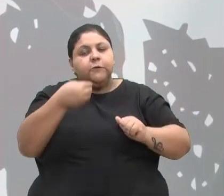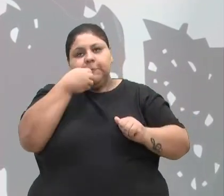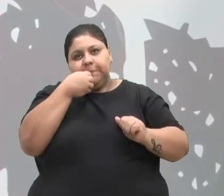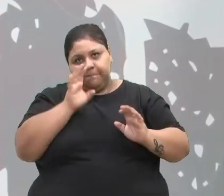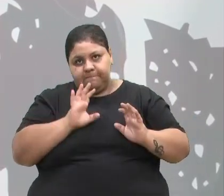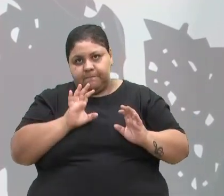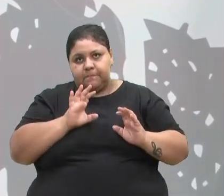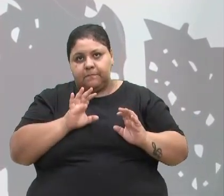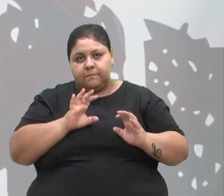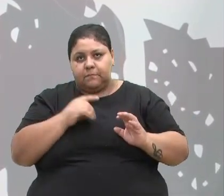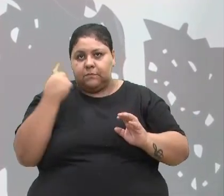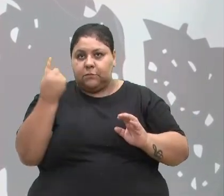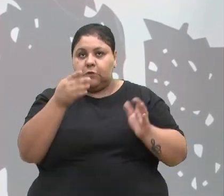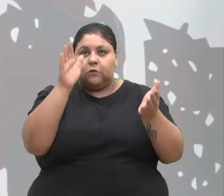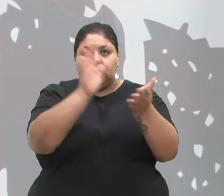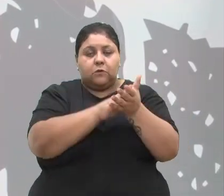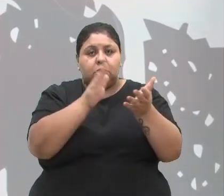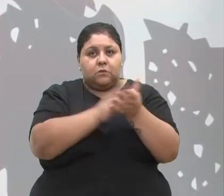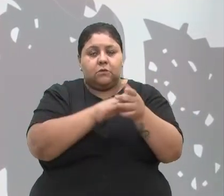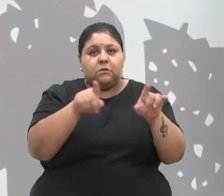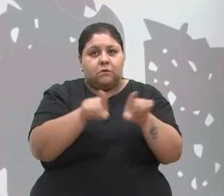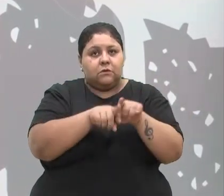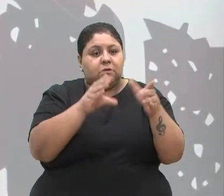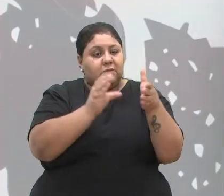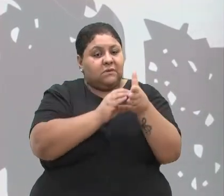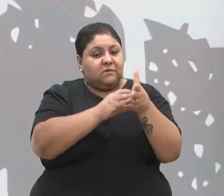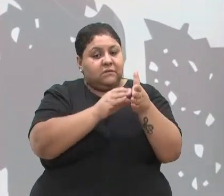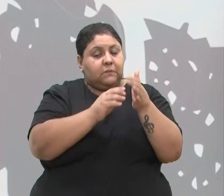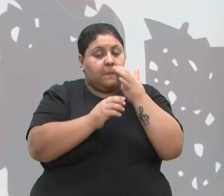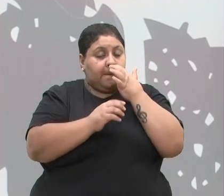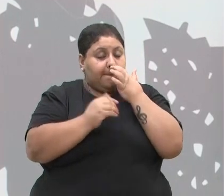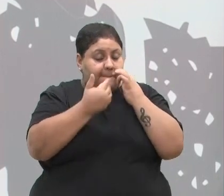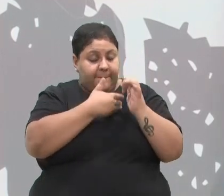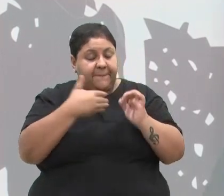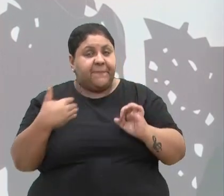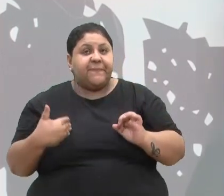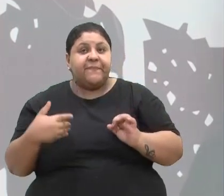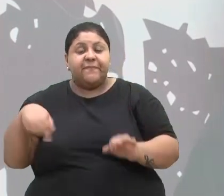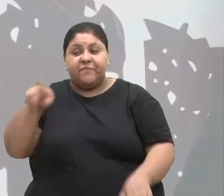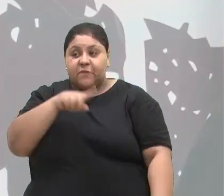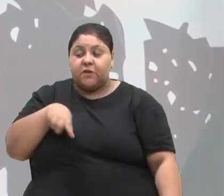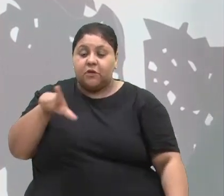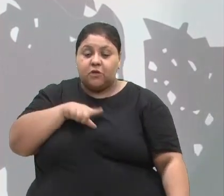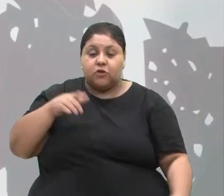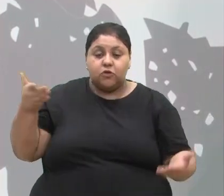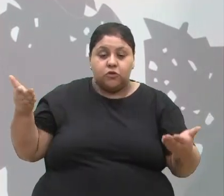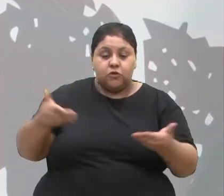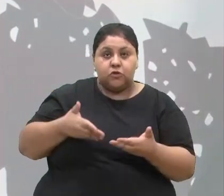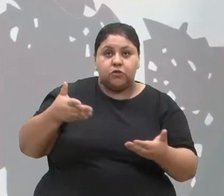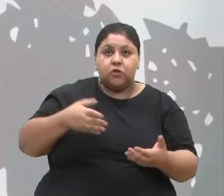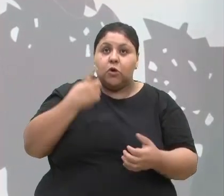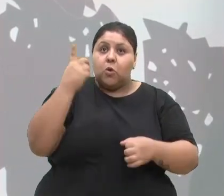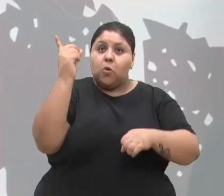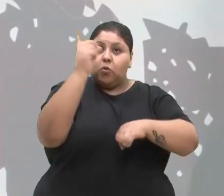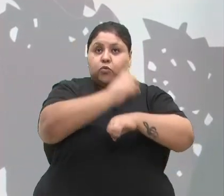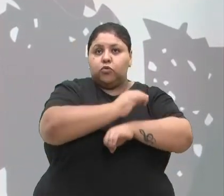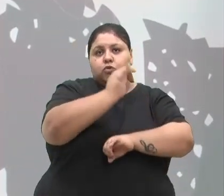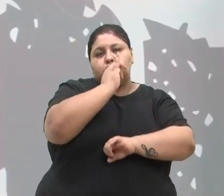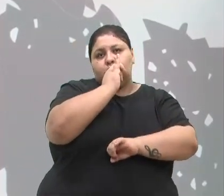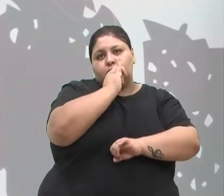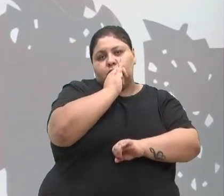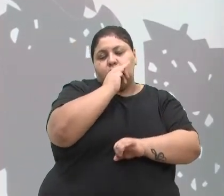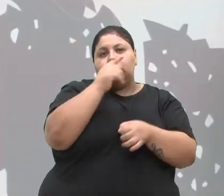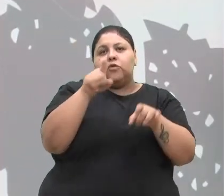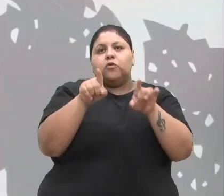possibilidades. Uma das propostas também como servidor público, né, nós temos hoje vereador por um dia, um exemplo,